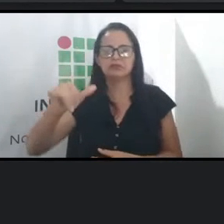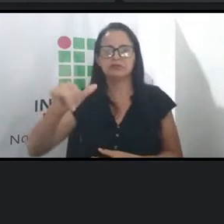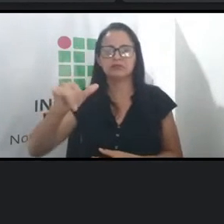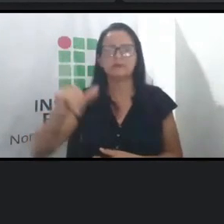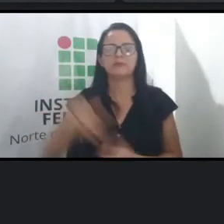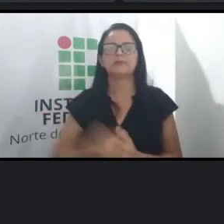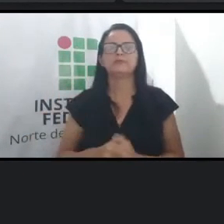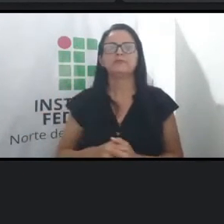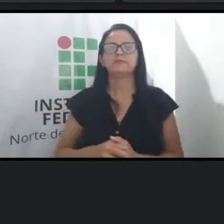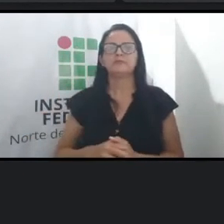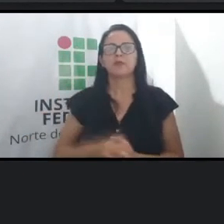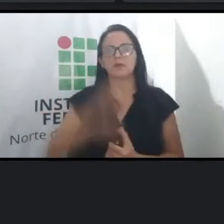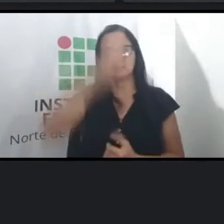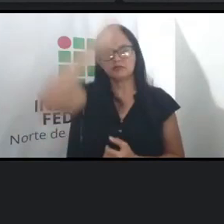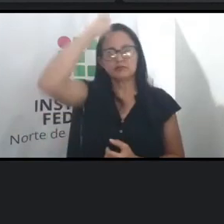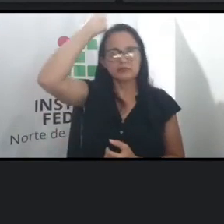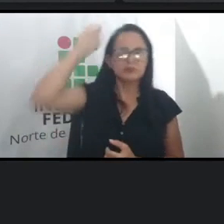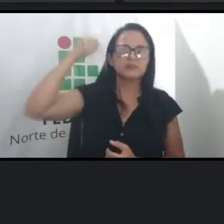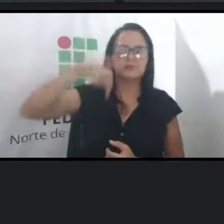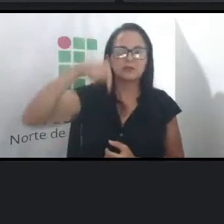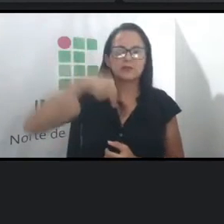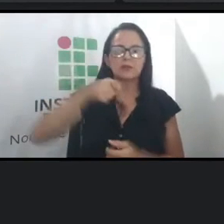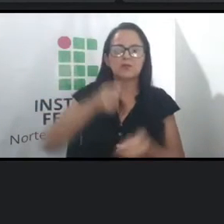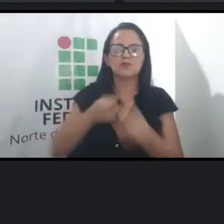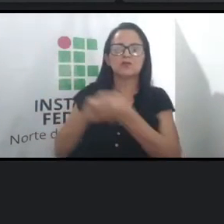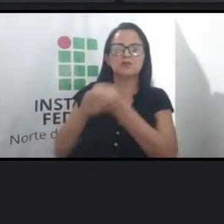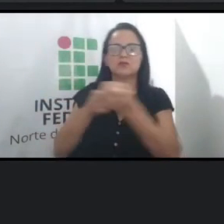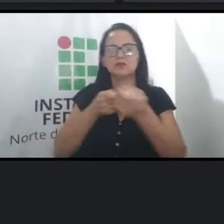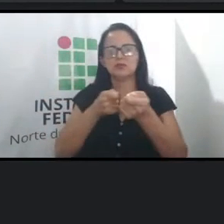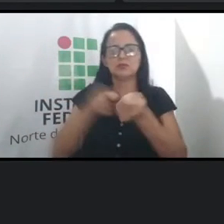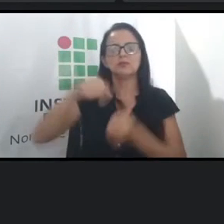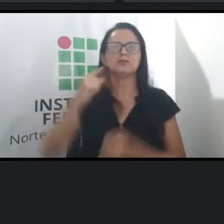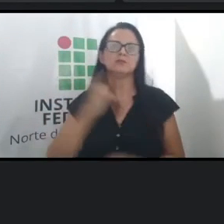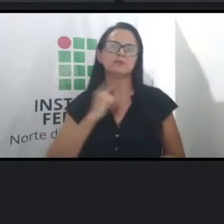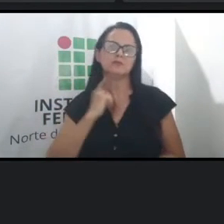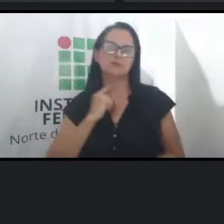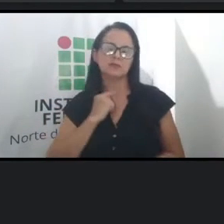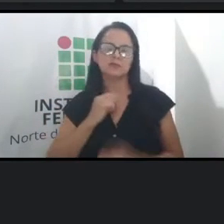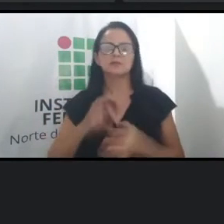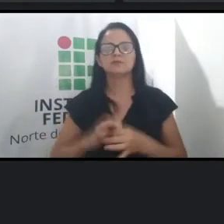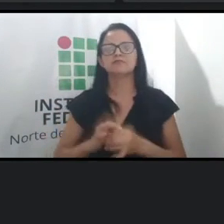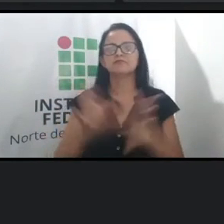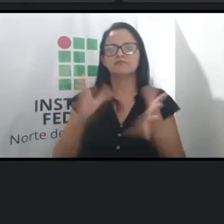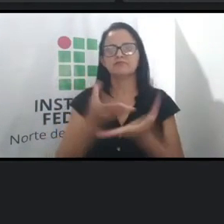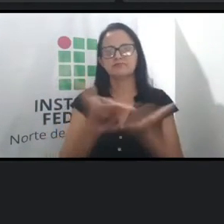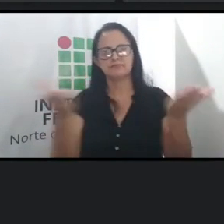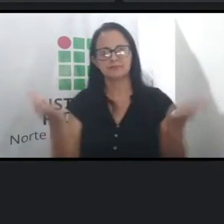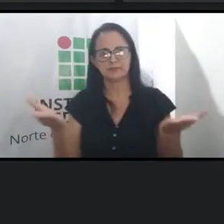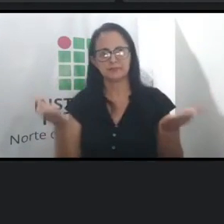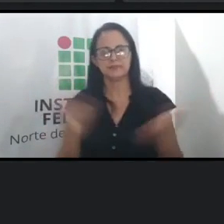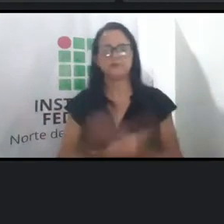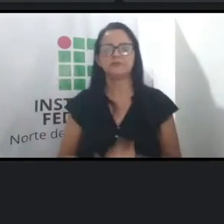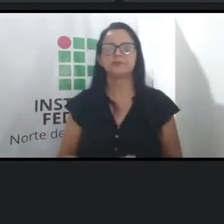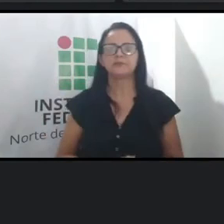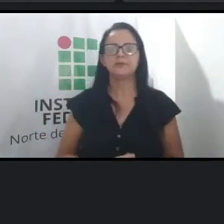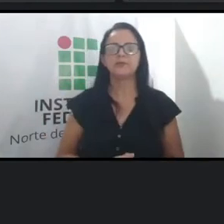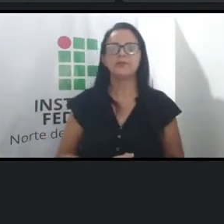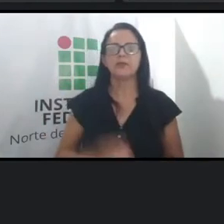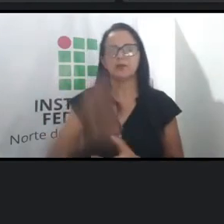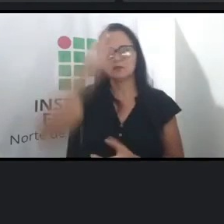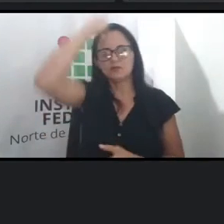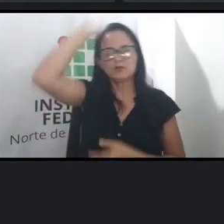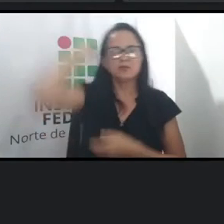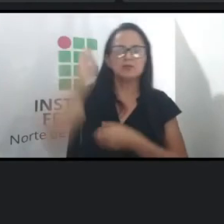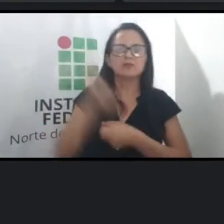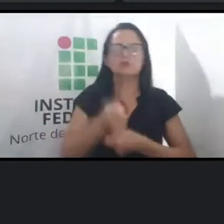sempre estará à disposição dos senhores e das senhoras. O bombeiro sempre será o